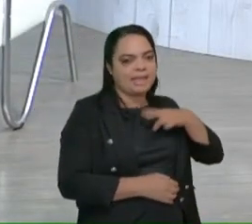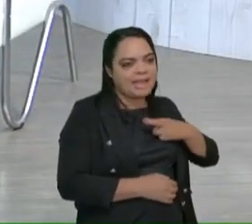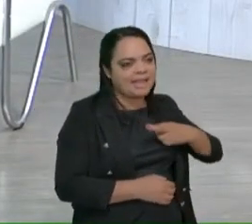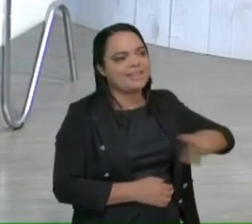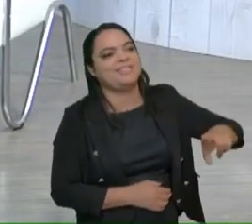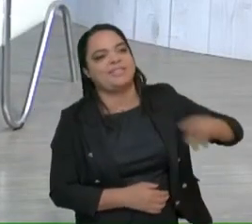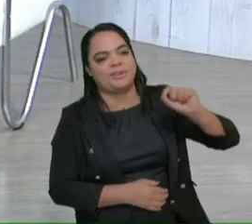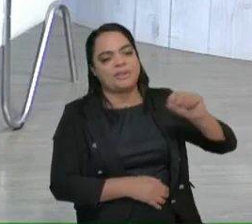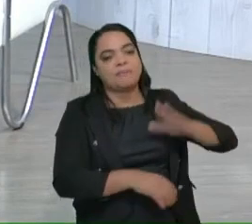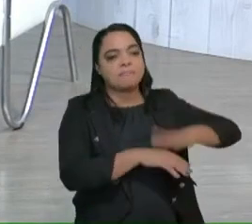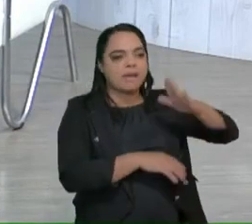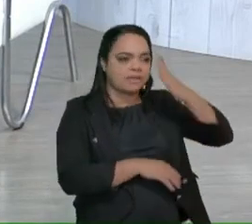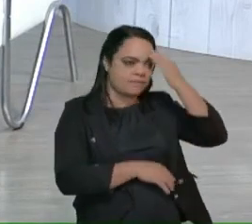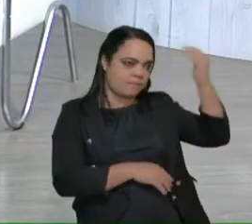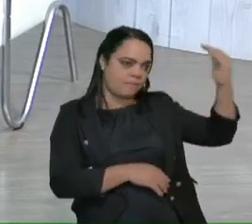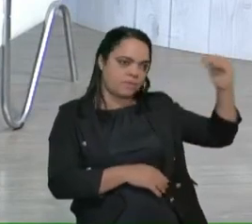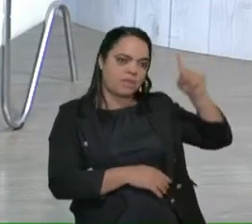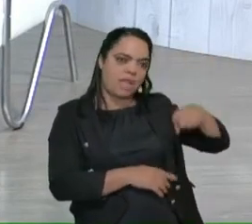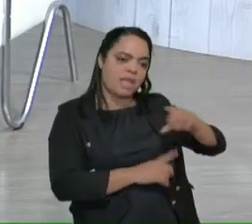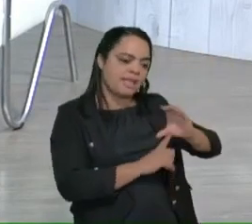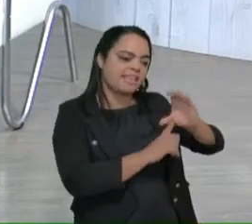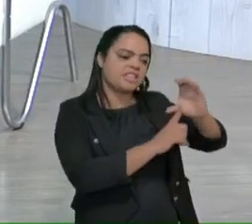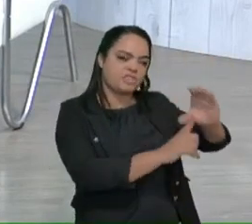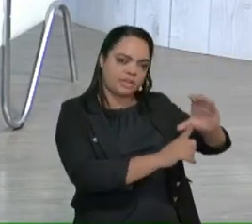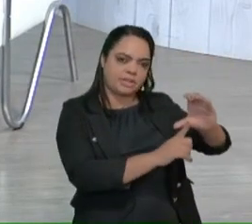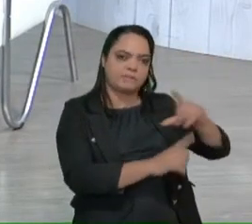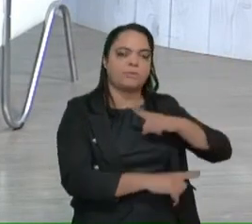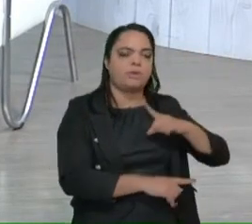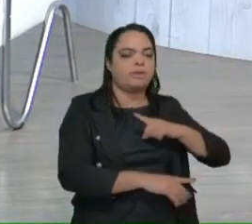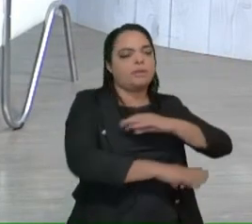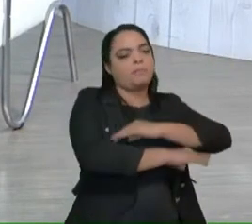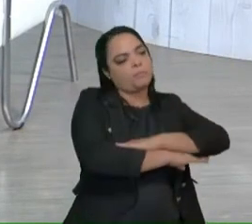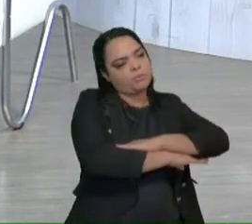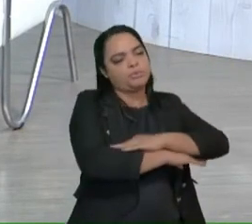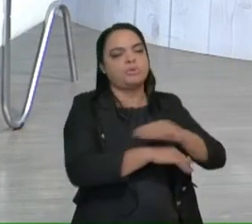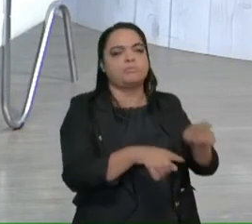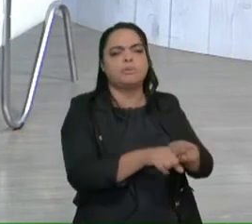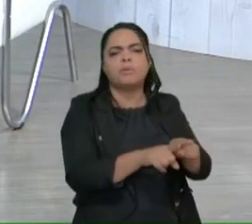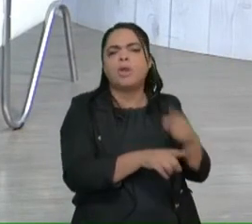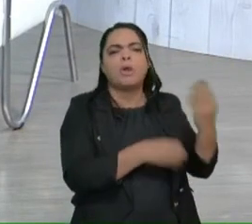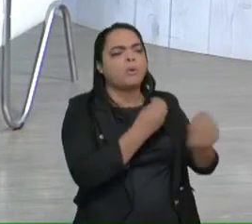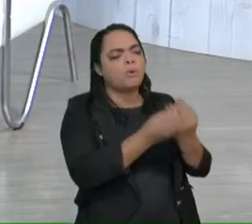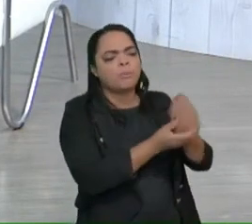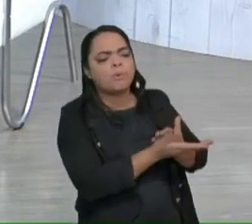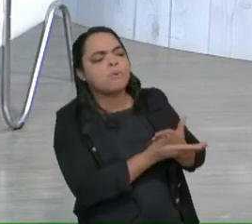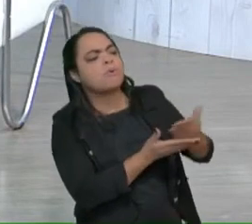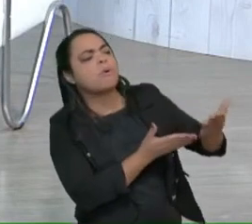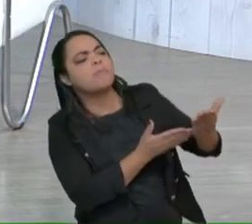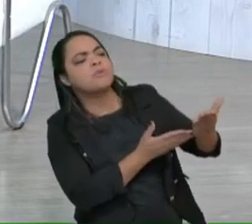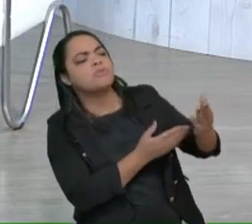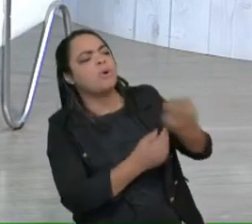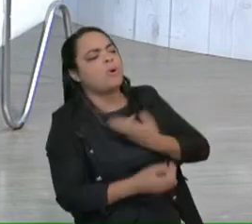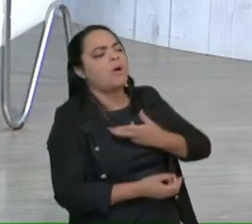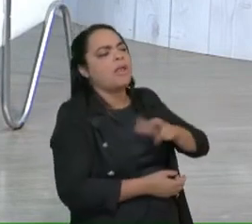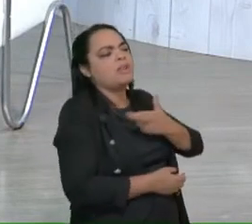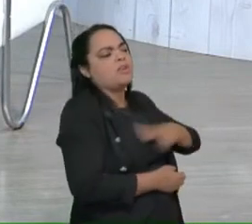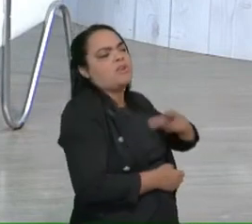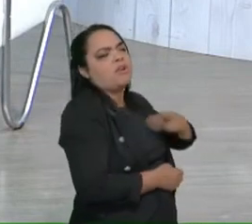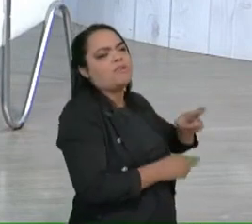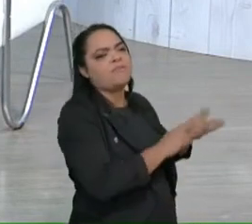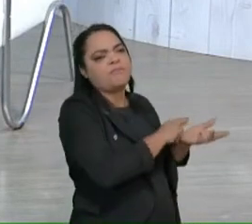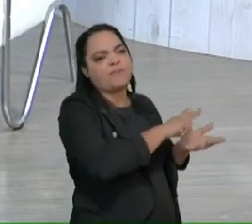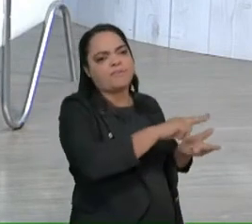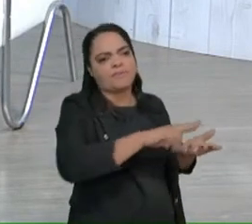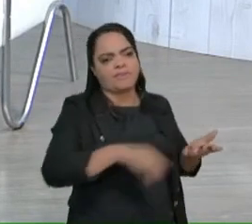eh conhecidas é o cristianismo né E temos o budismo como que surgiu essas como que surgiram essas religiões